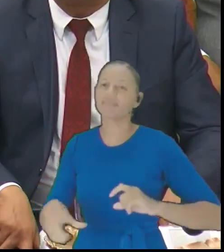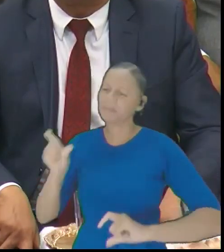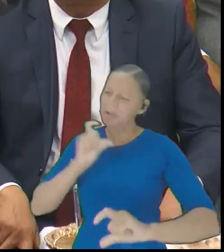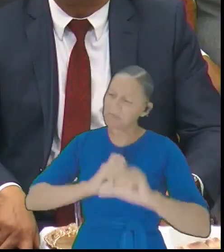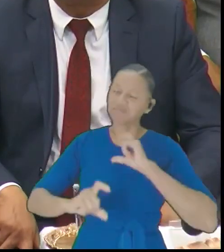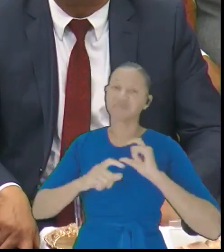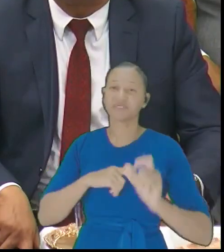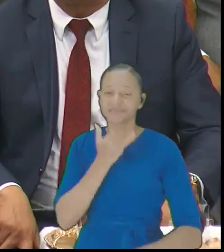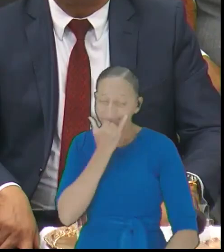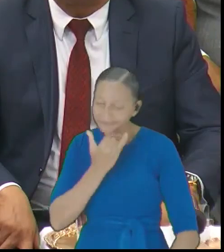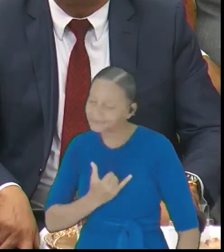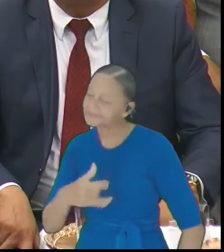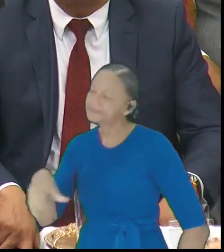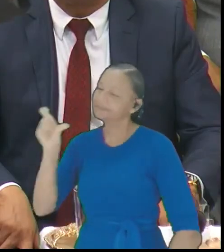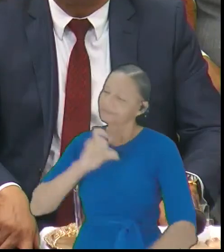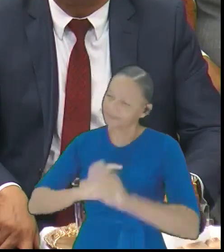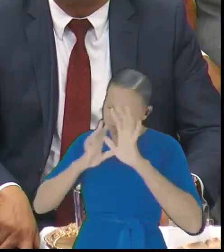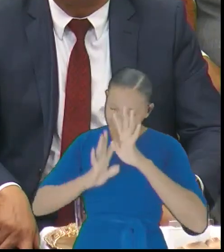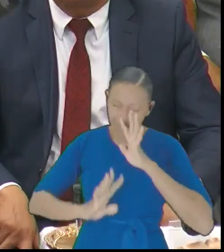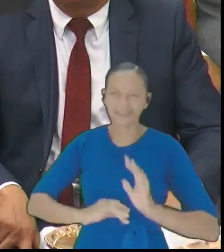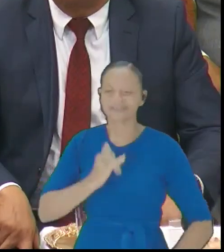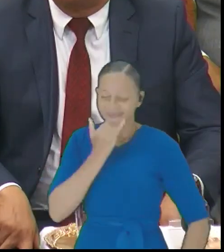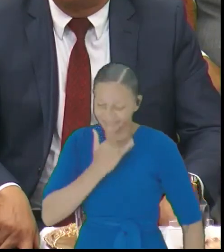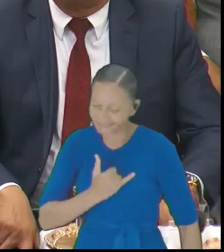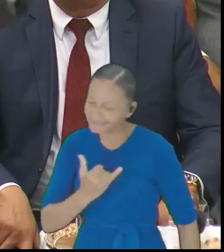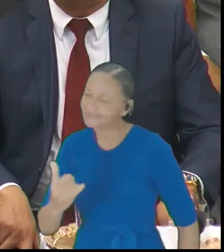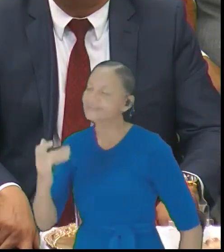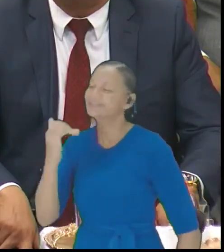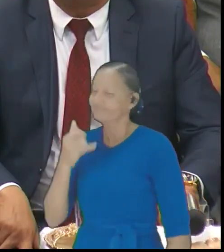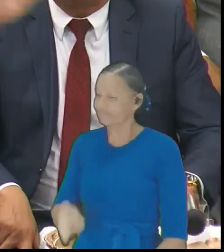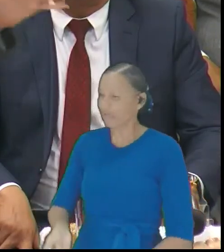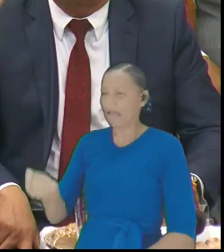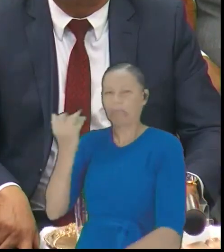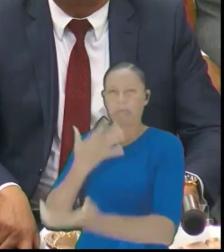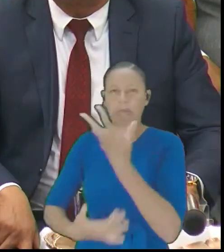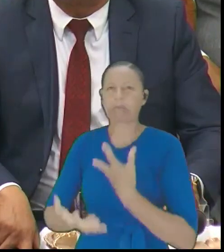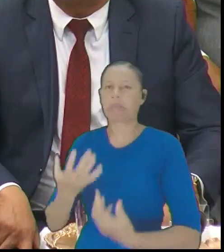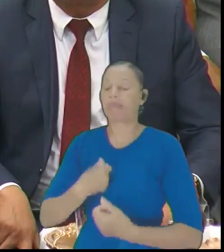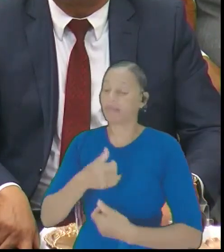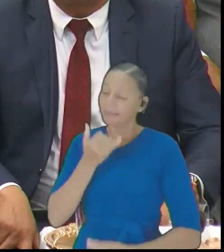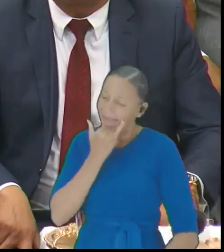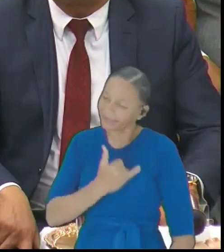perdoando, perdoando, perdoando, perdoando, perdoando, perdoando, perdoando.